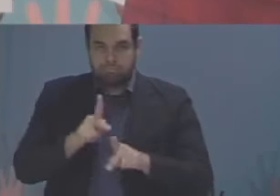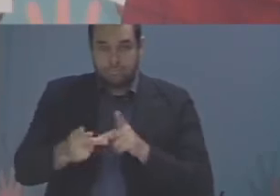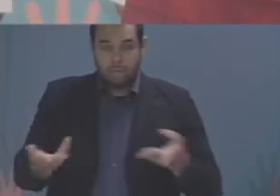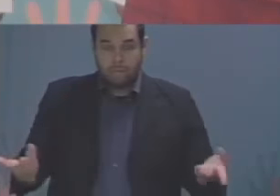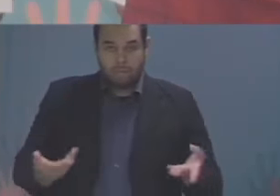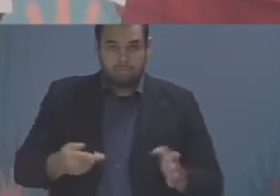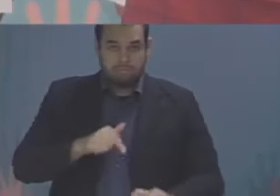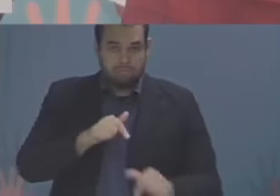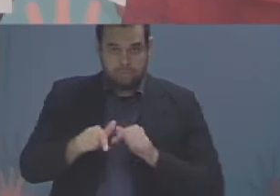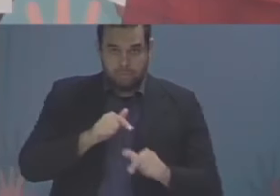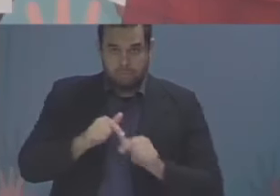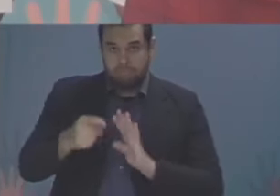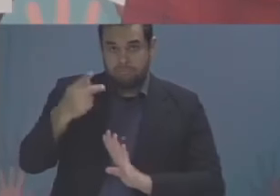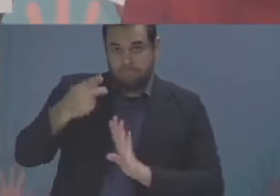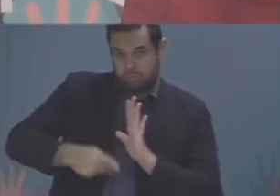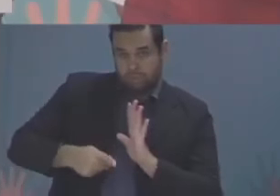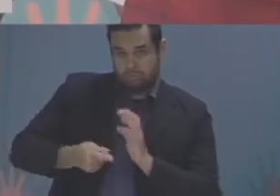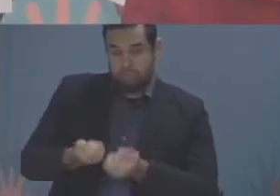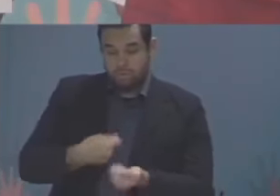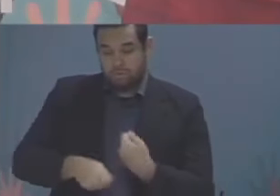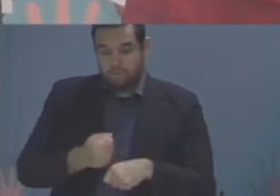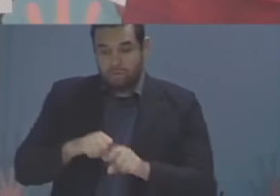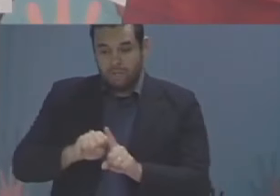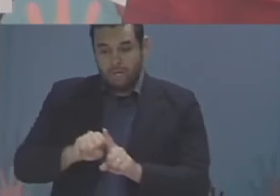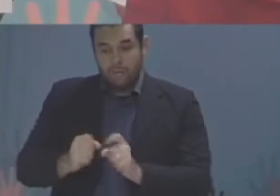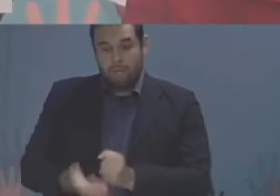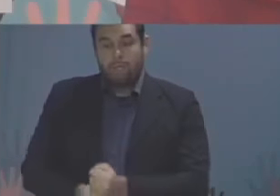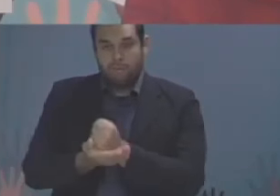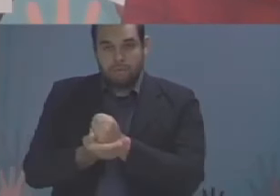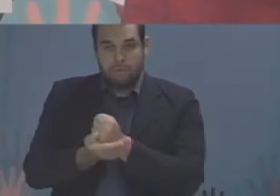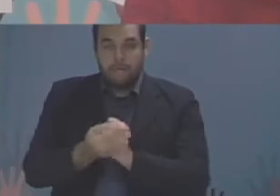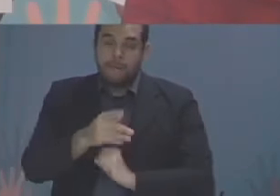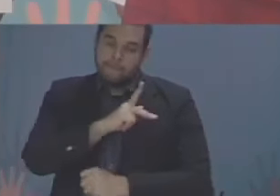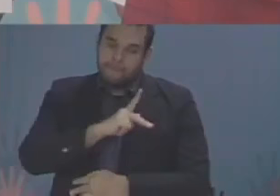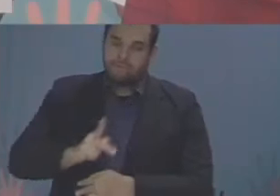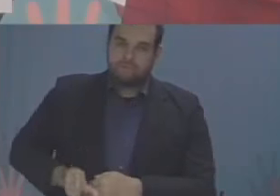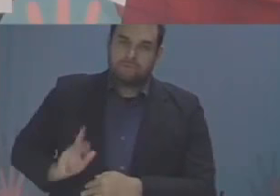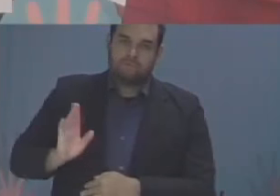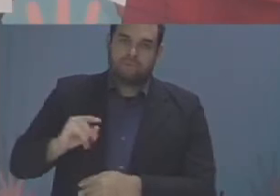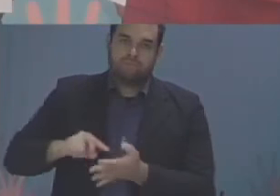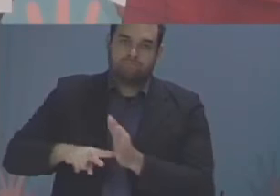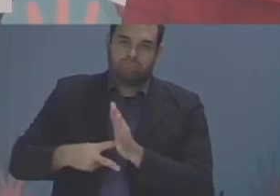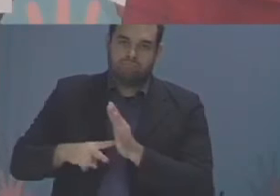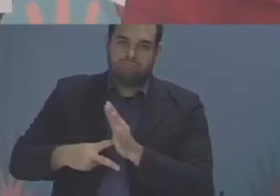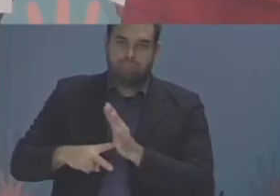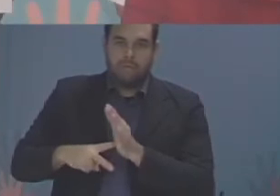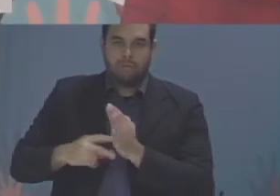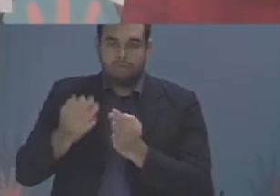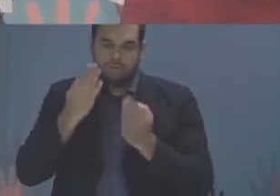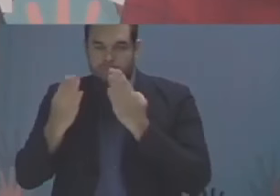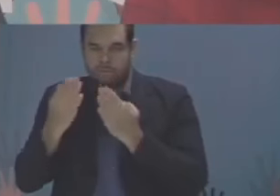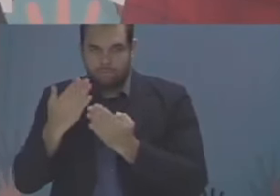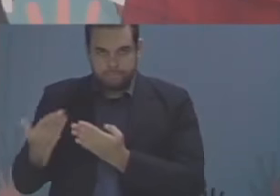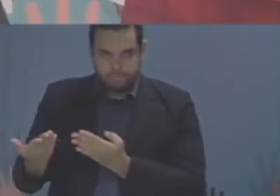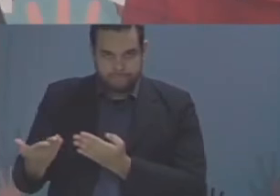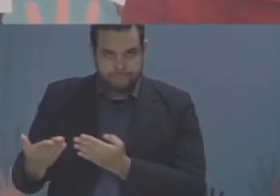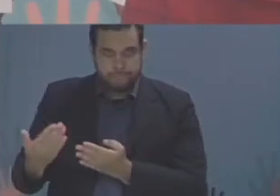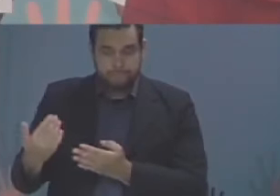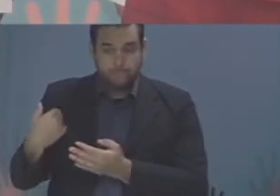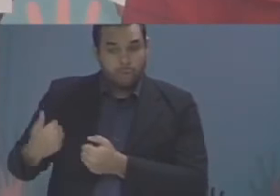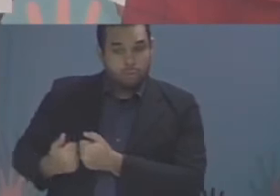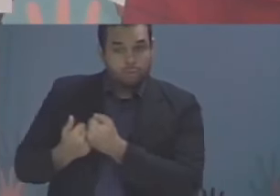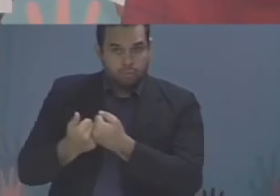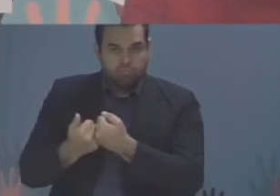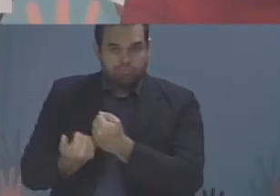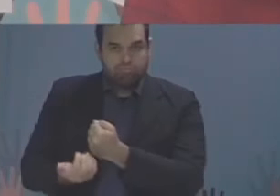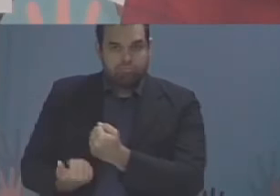trabalho em projetos de economia solidária e fui presidente do Sindicato dos Psicólogos. Ao meu lado, como